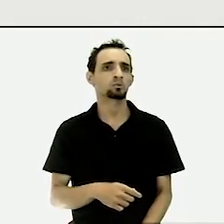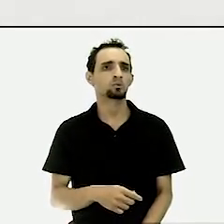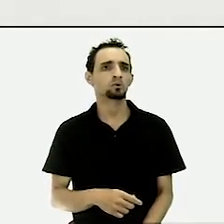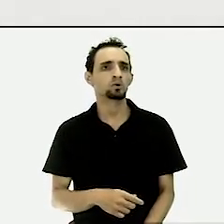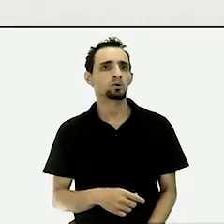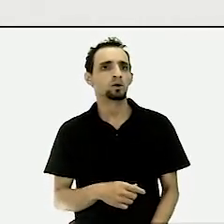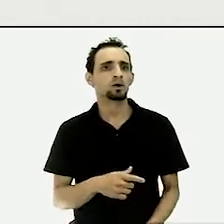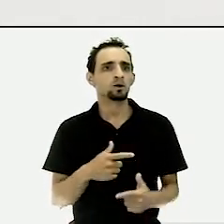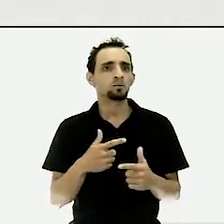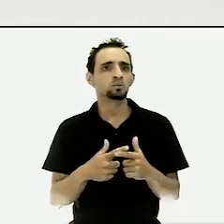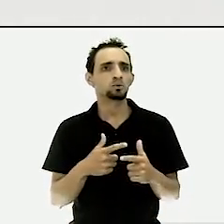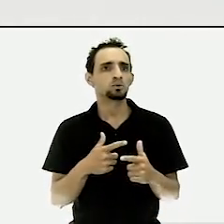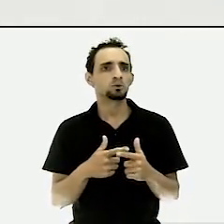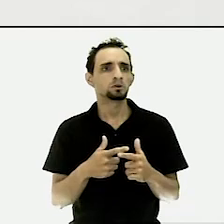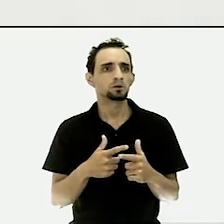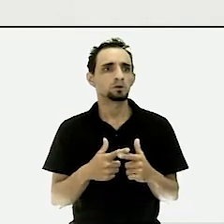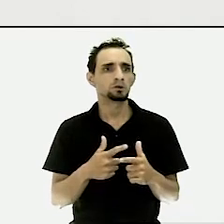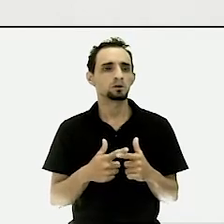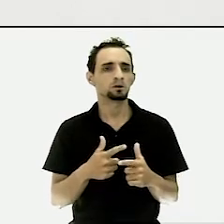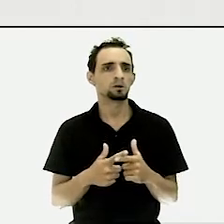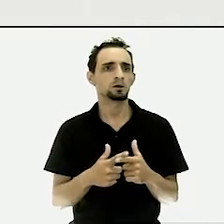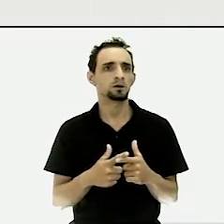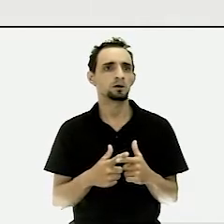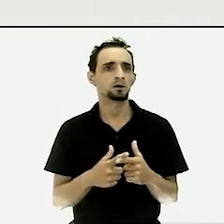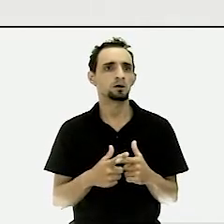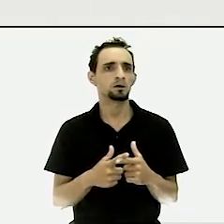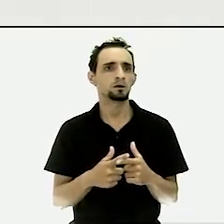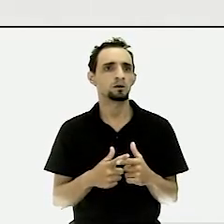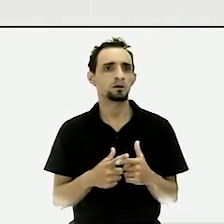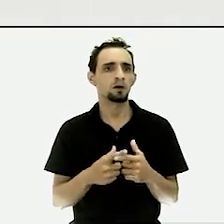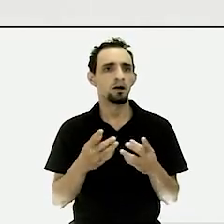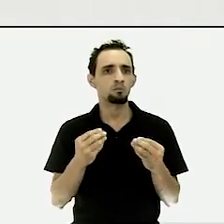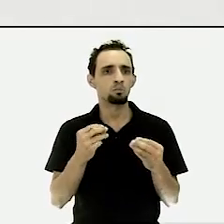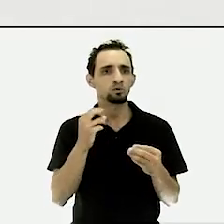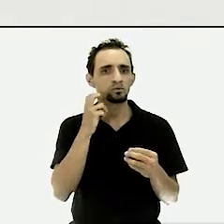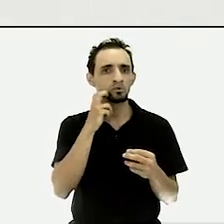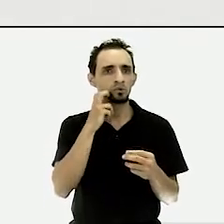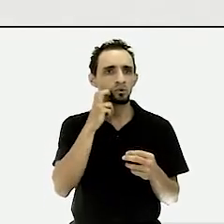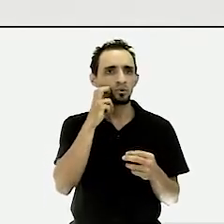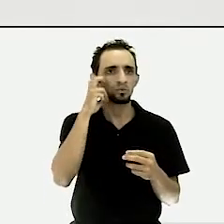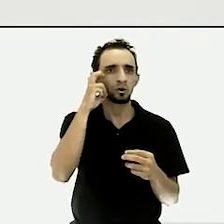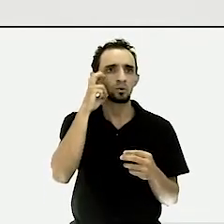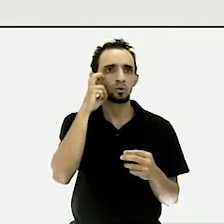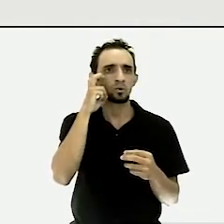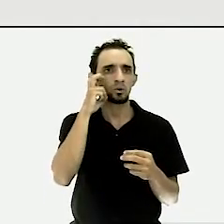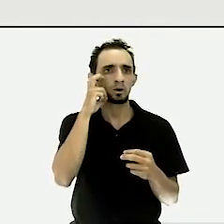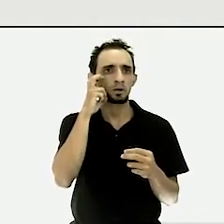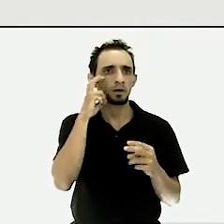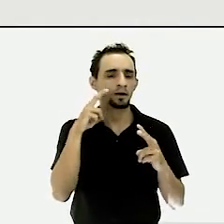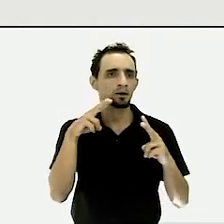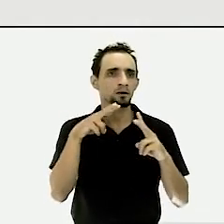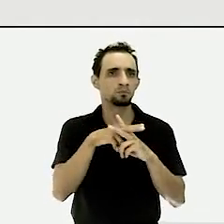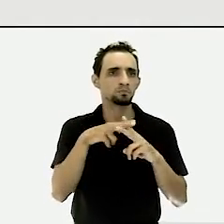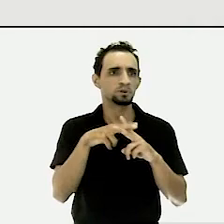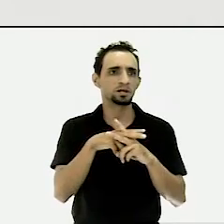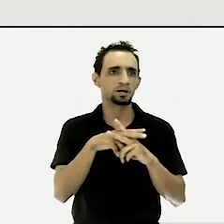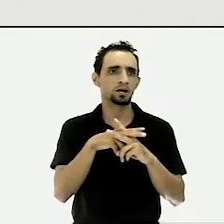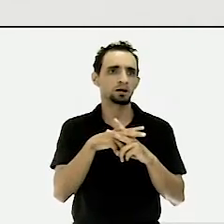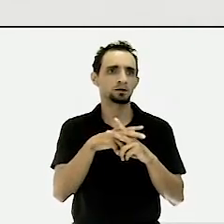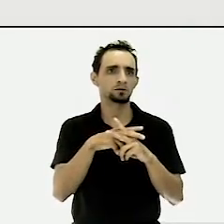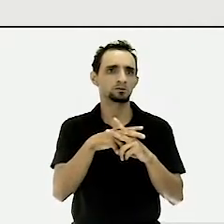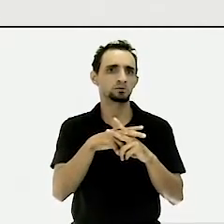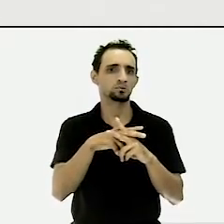aí, é justamente para perdermos as conquistas. E não podemos deixar. Essa moção de repúdio de